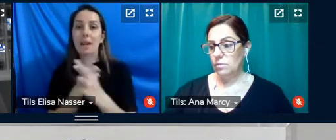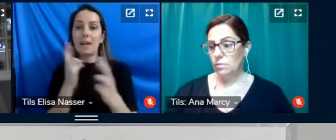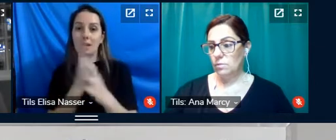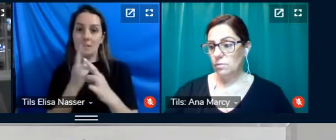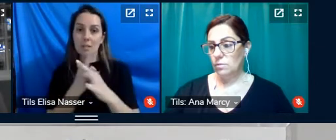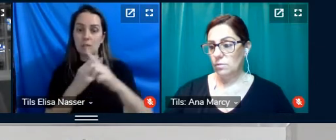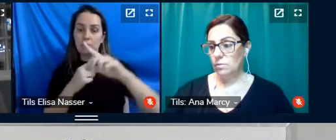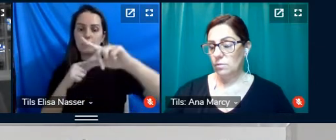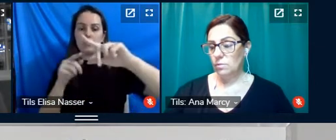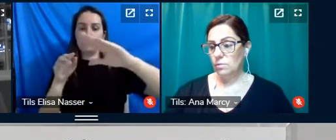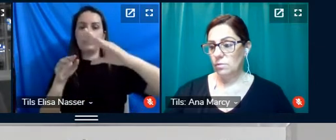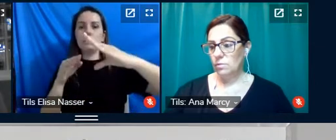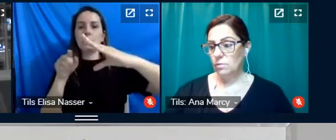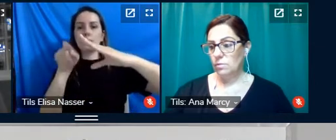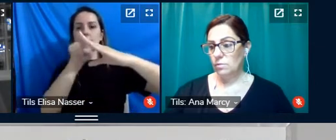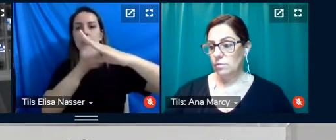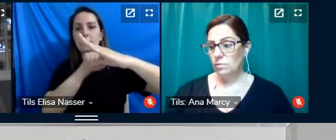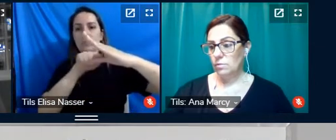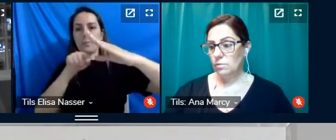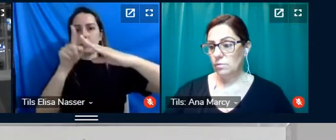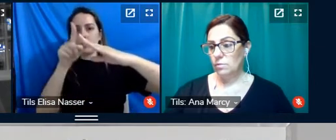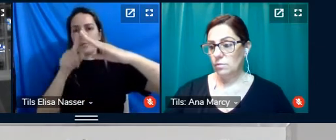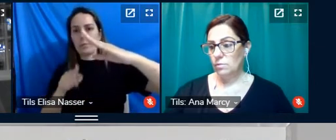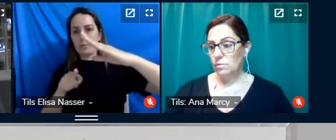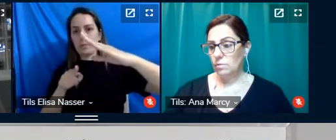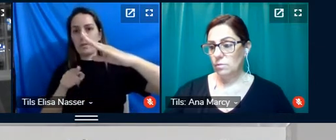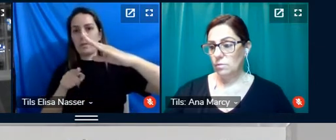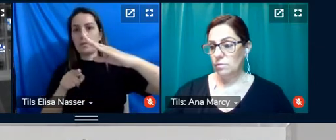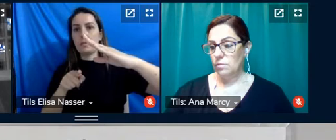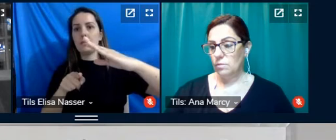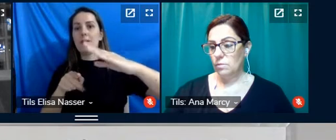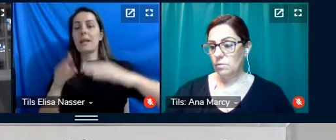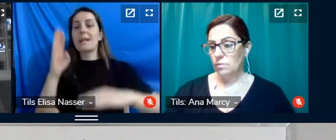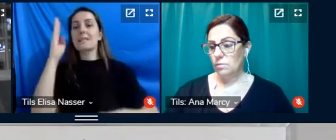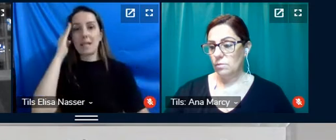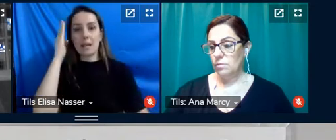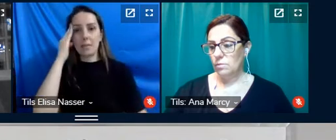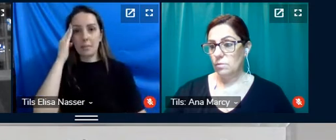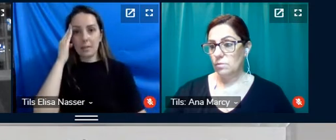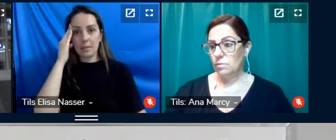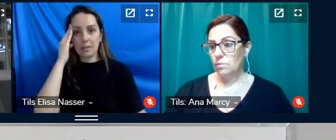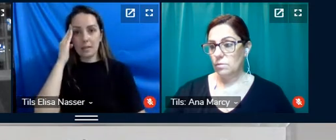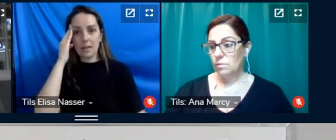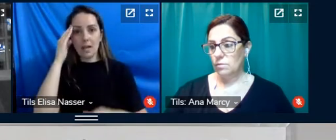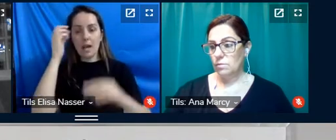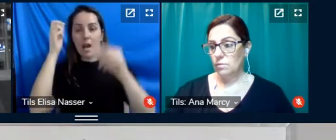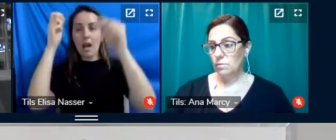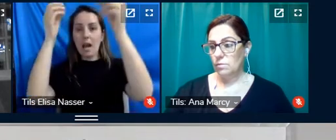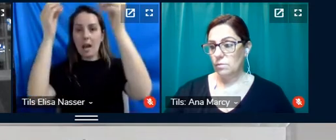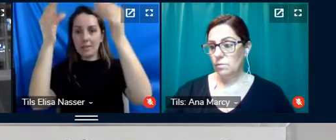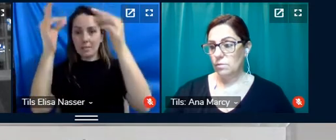triângulo retângulo para determinar as decomposições de força, né,